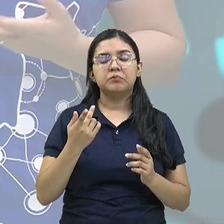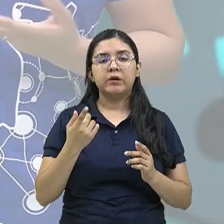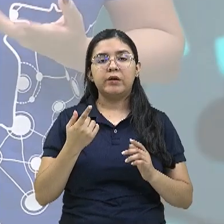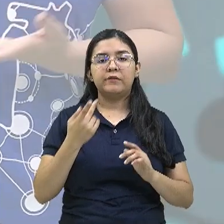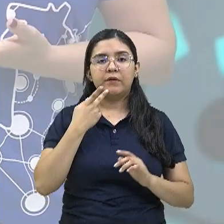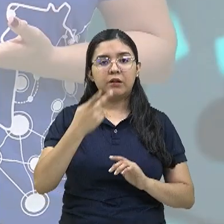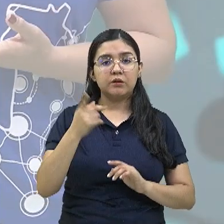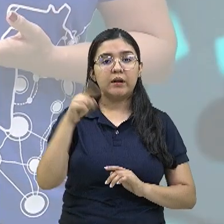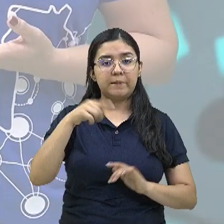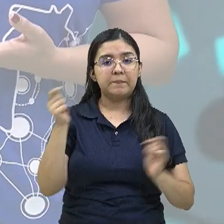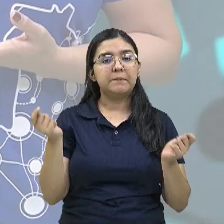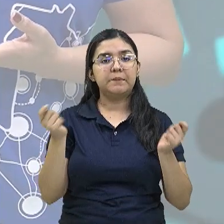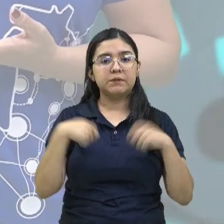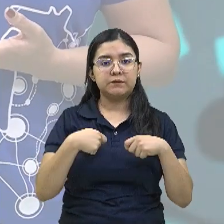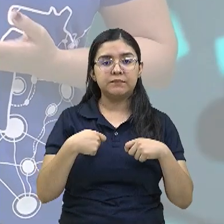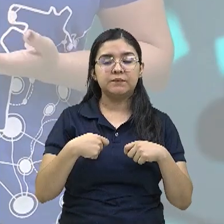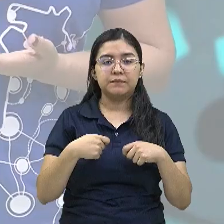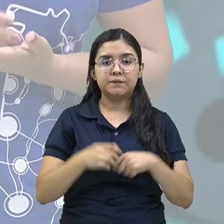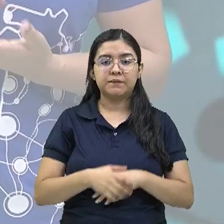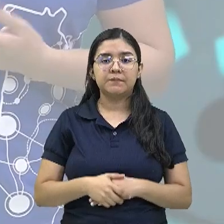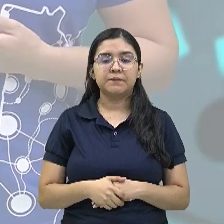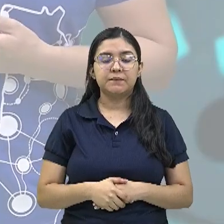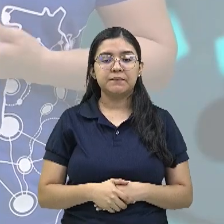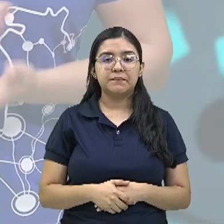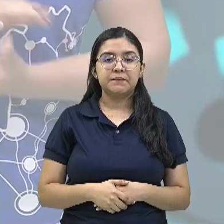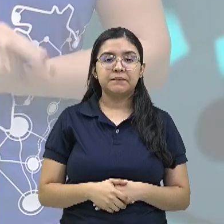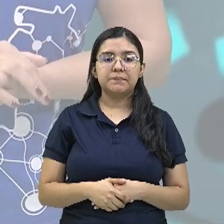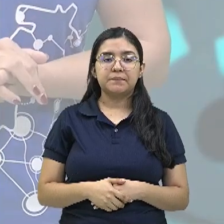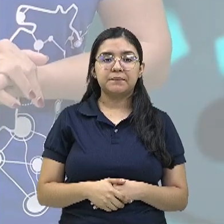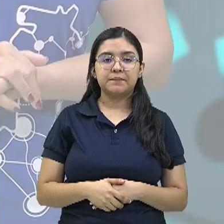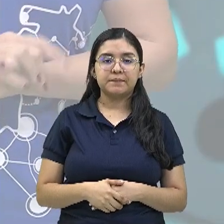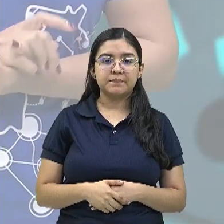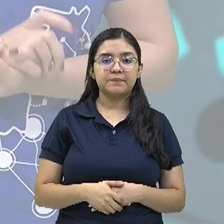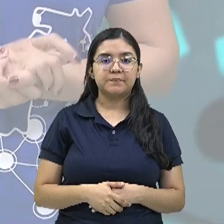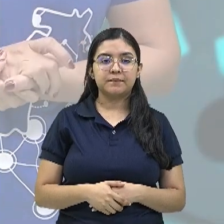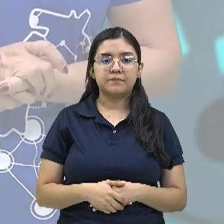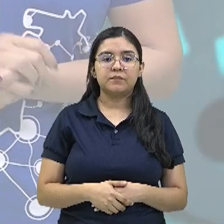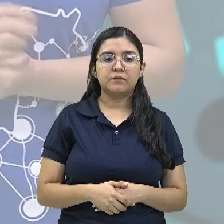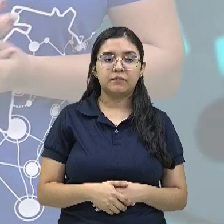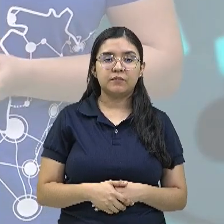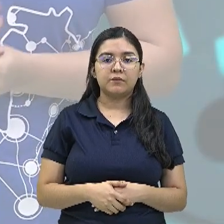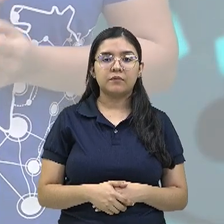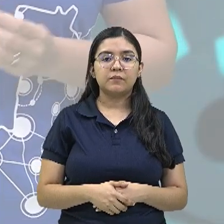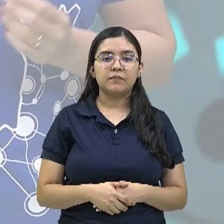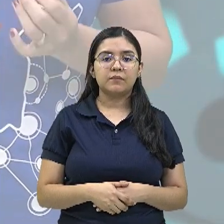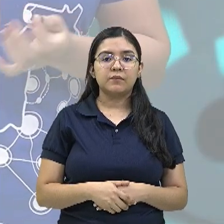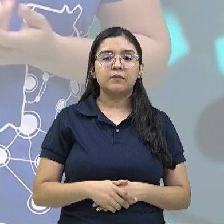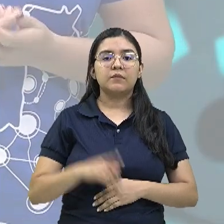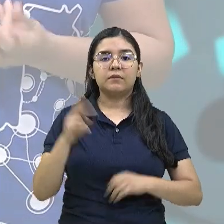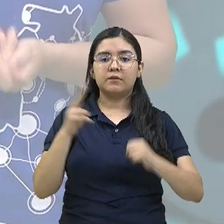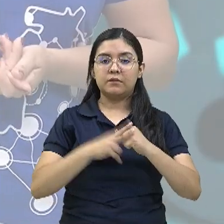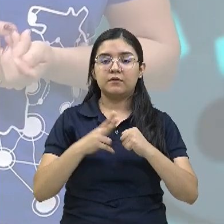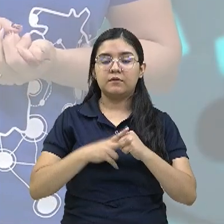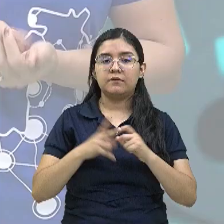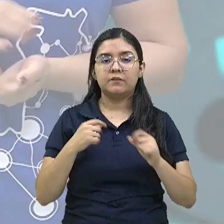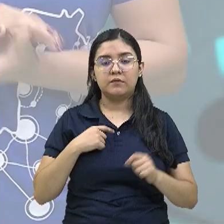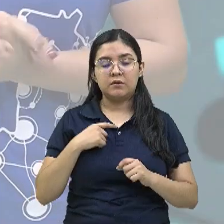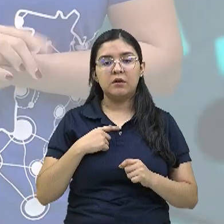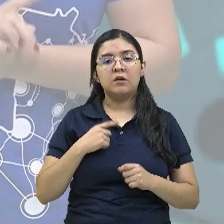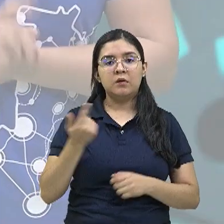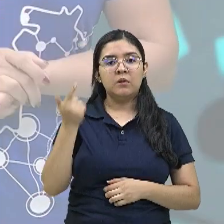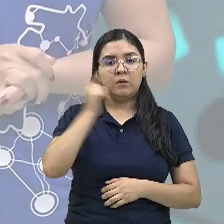dizendo que isso é possível, certo? Isso é possível, ok? Earn é o verbo ganhar, ganhar